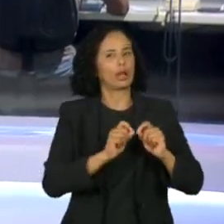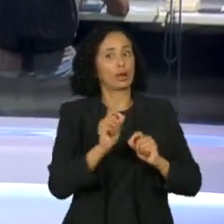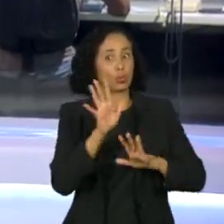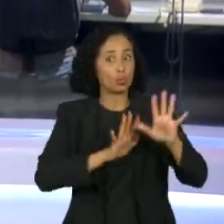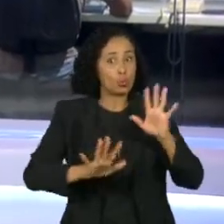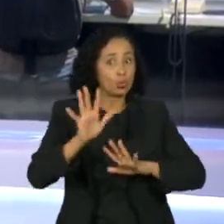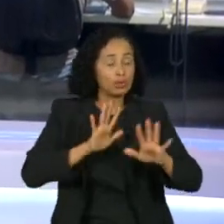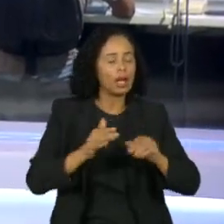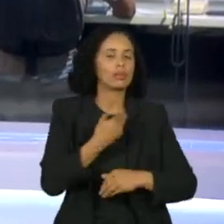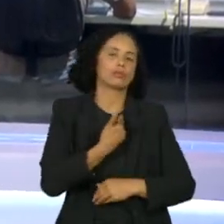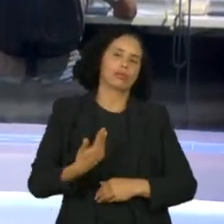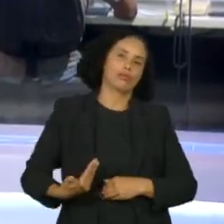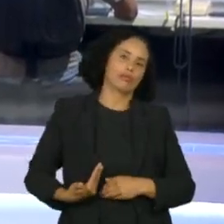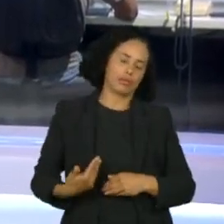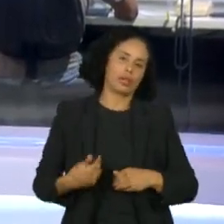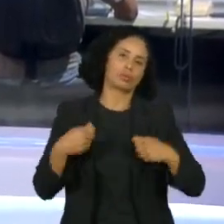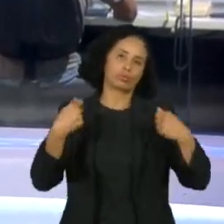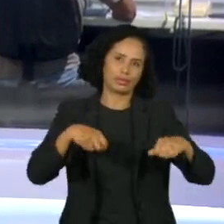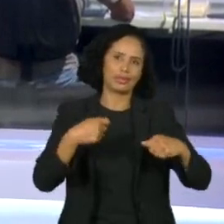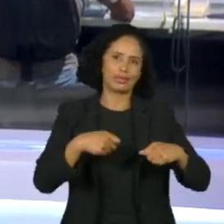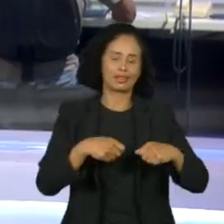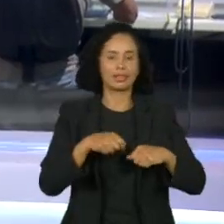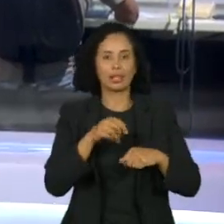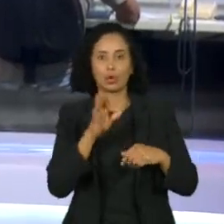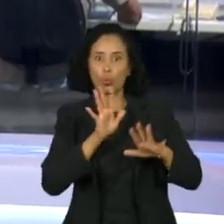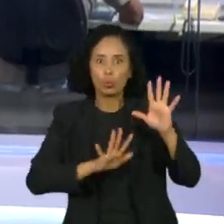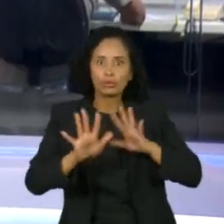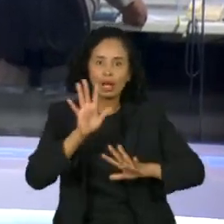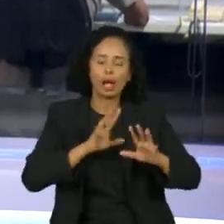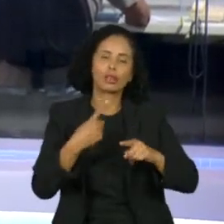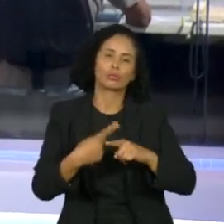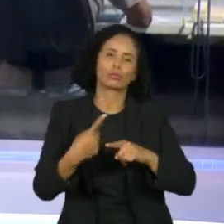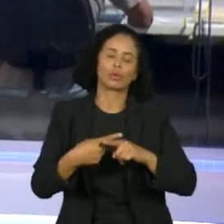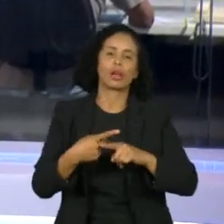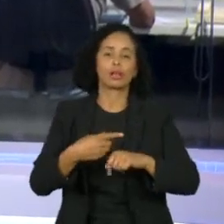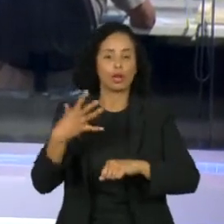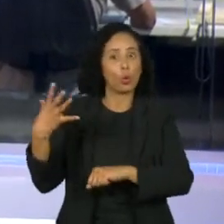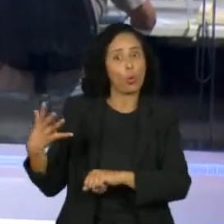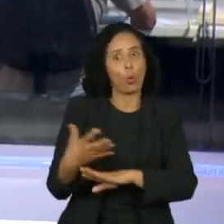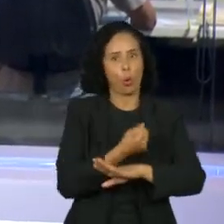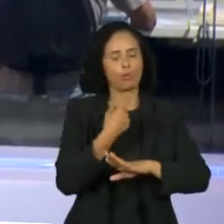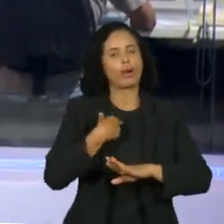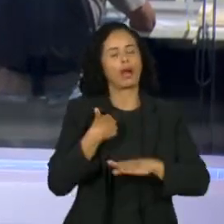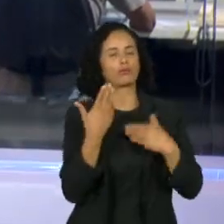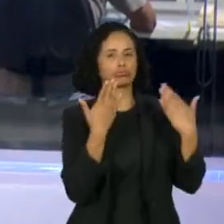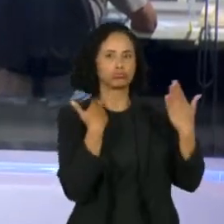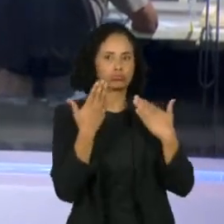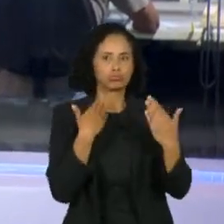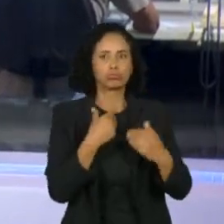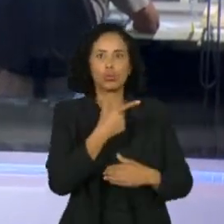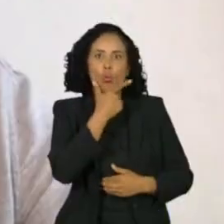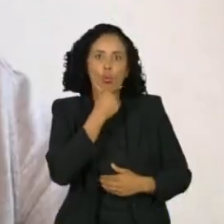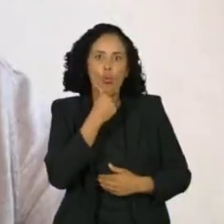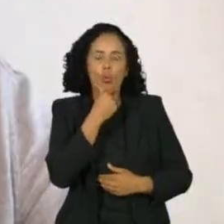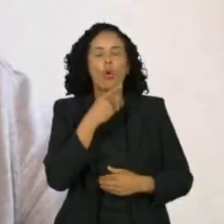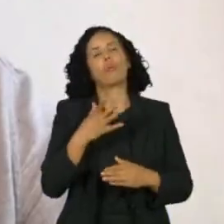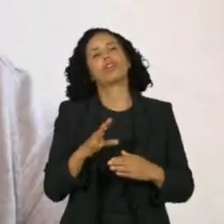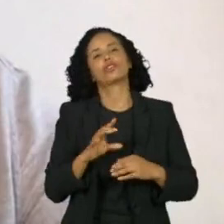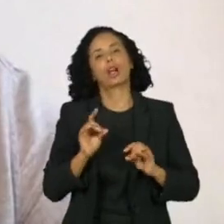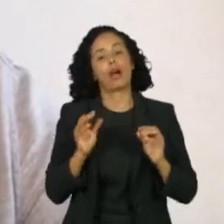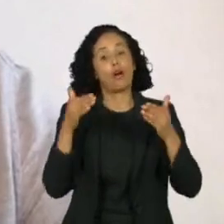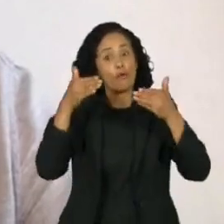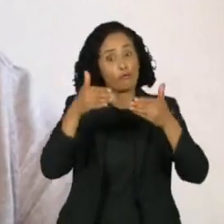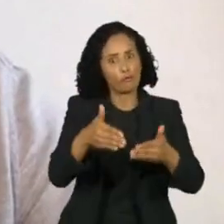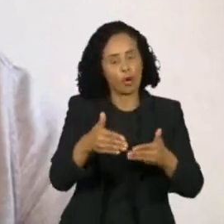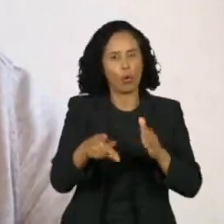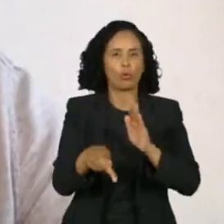deve tomar e o que é esse tipo de golpe, eu conversei com o especialista em segurança digital Marcelo Lau. O